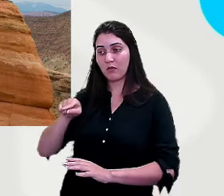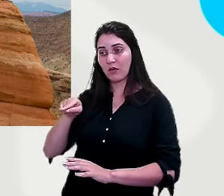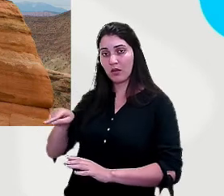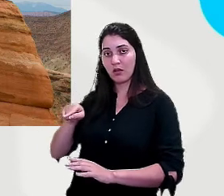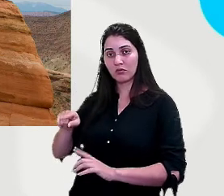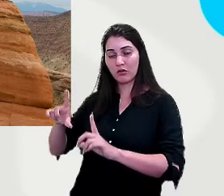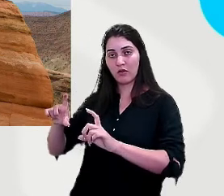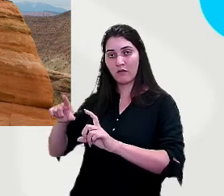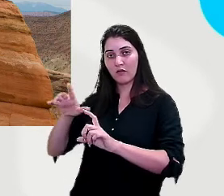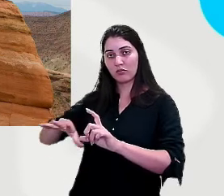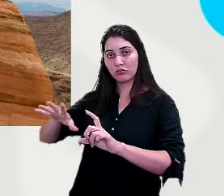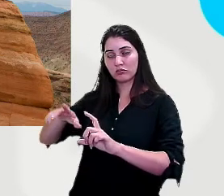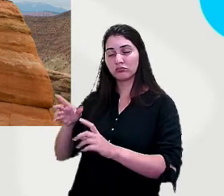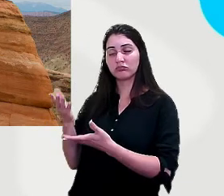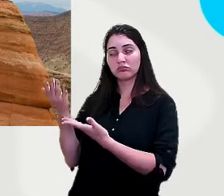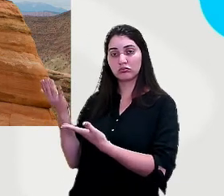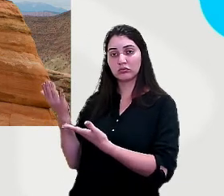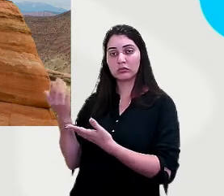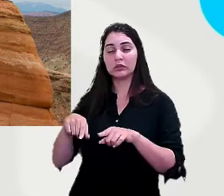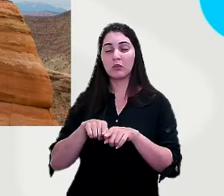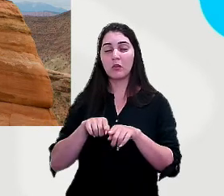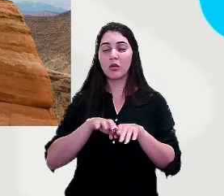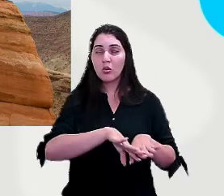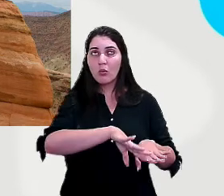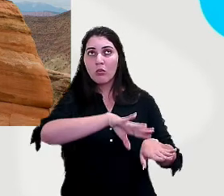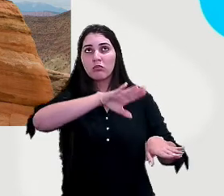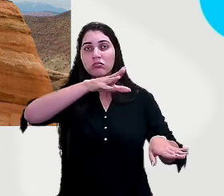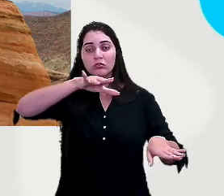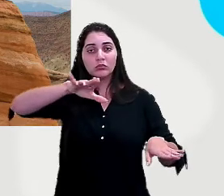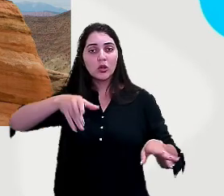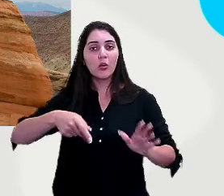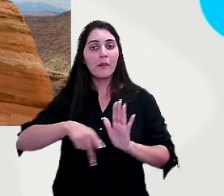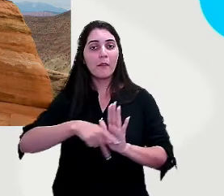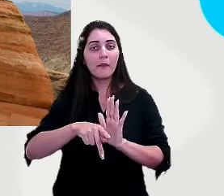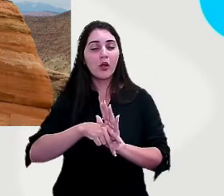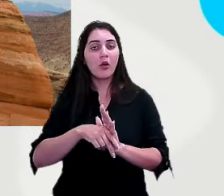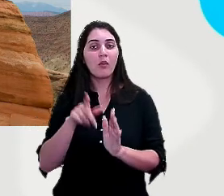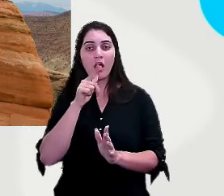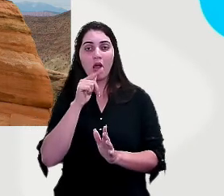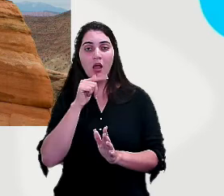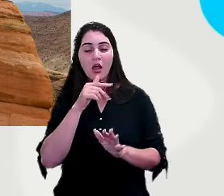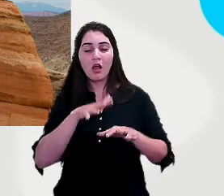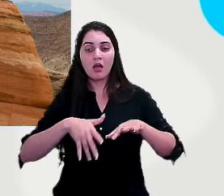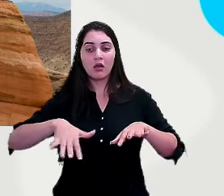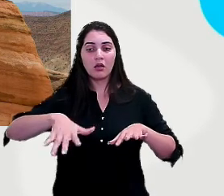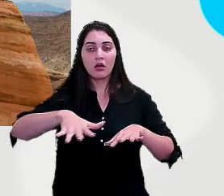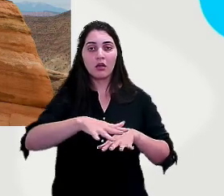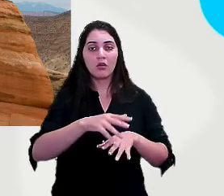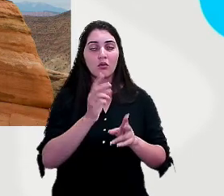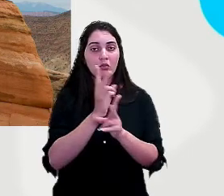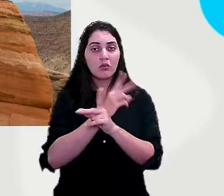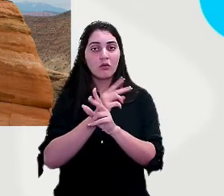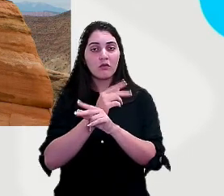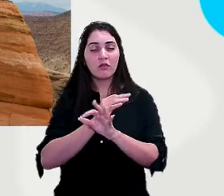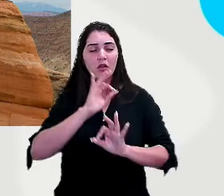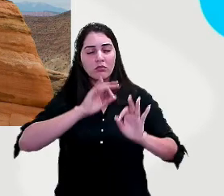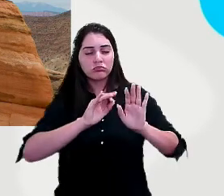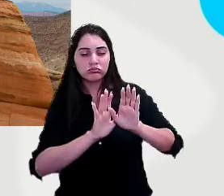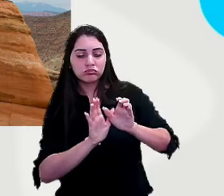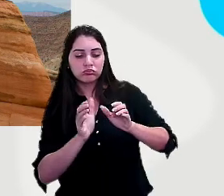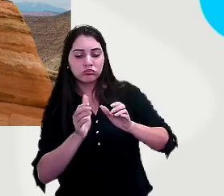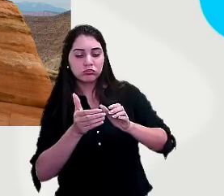abaixo, também como a gente vê muito nos morros arredondados, que a própria água e o próprio vento, eles vão dando aquelas formas arredondadas. Então,